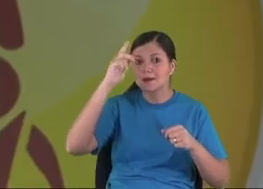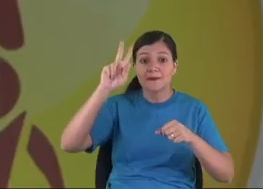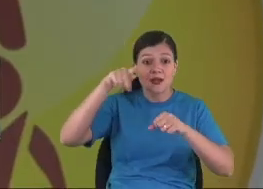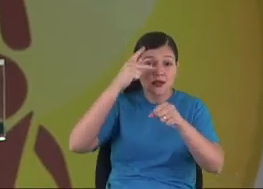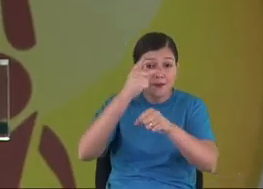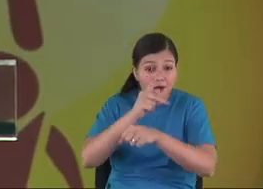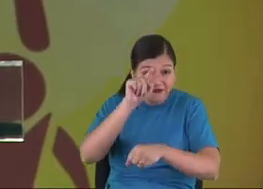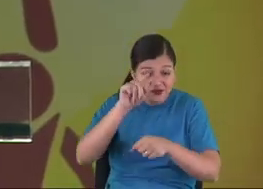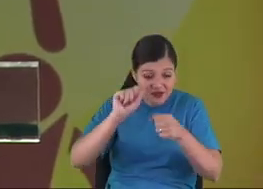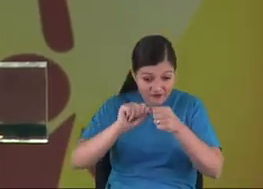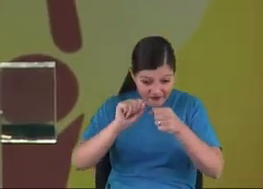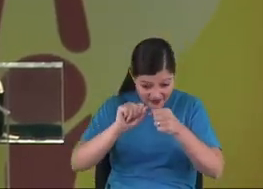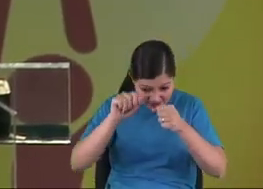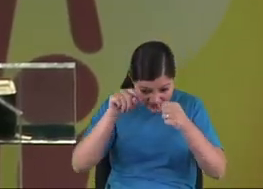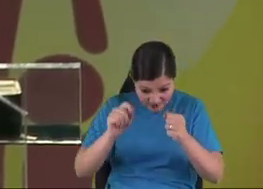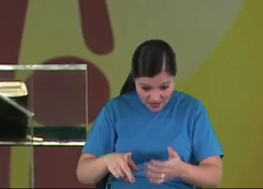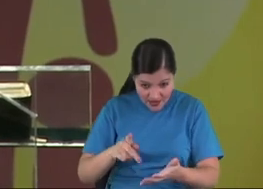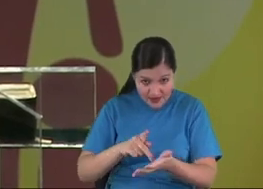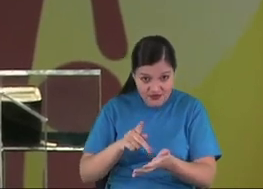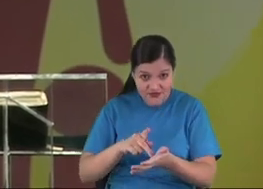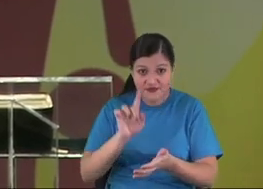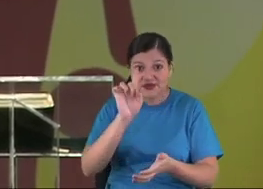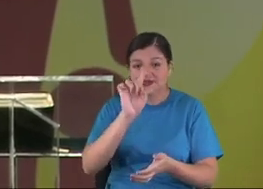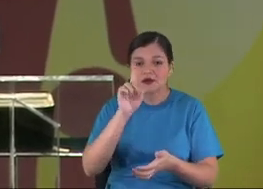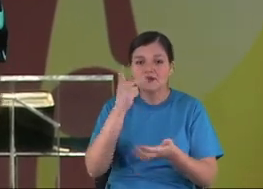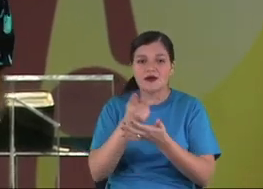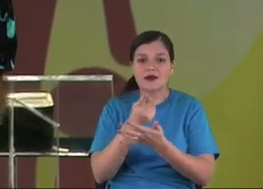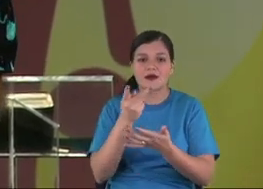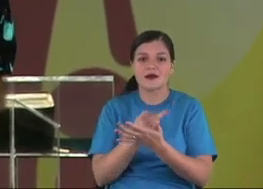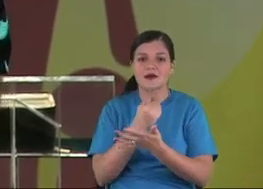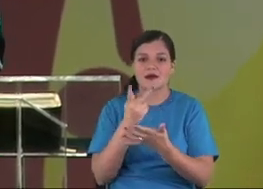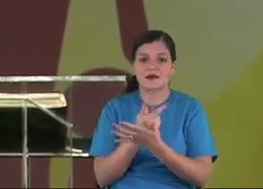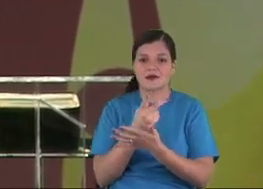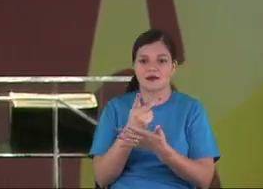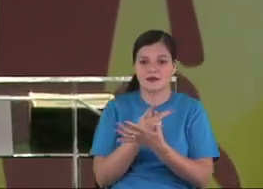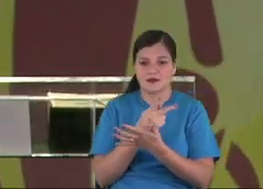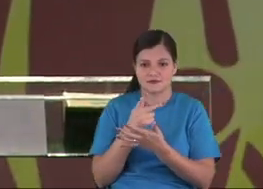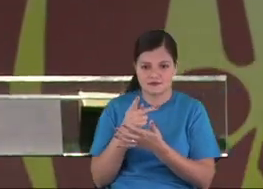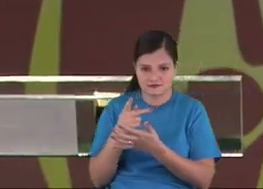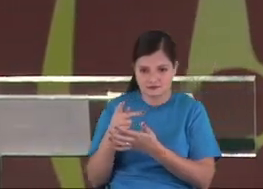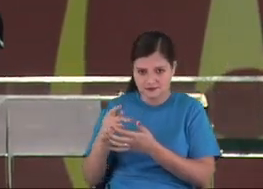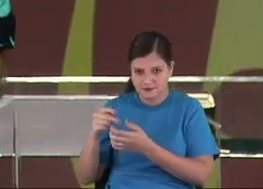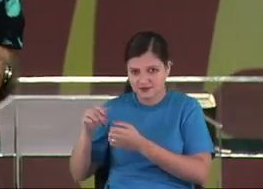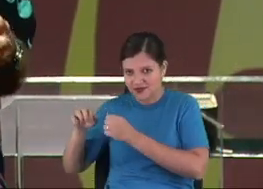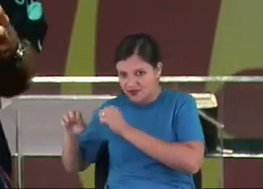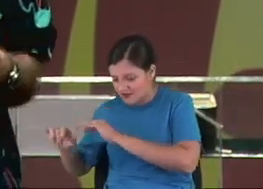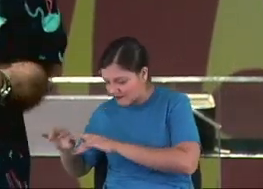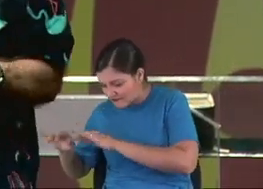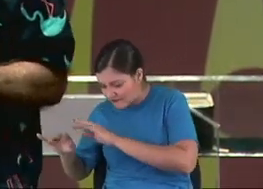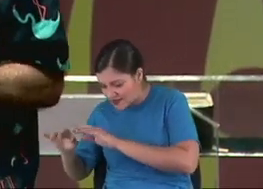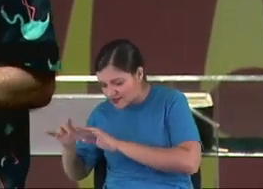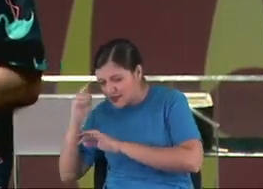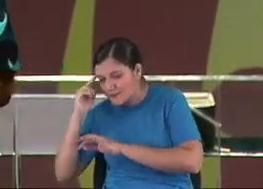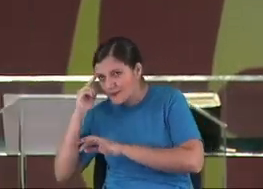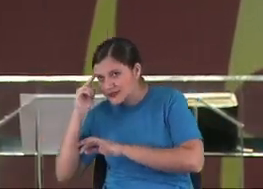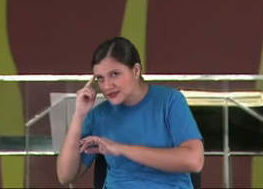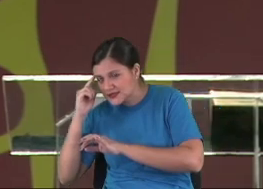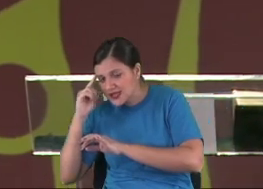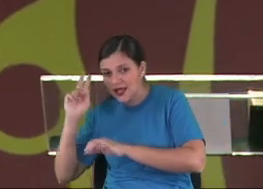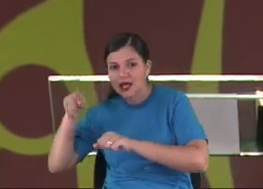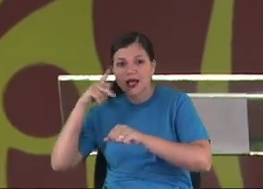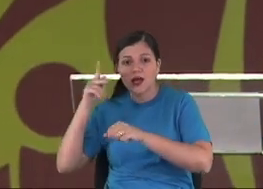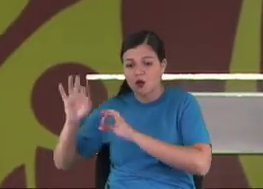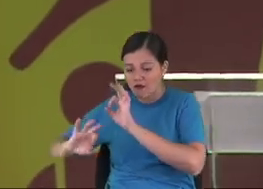realidade, você não errar. Não descobrir que você fez tudo errado. Então, esse é o processo. Deus quer que o